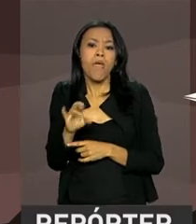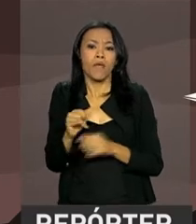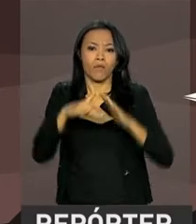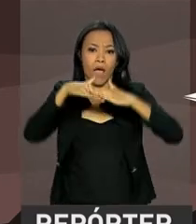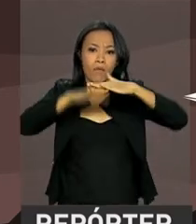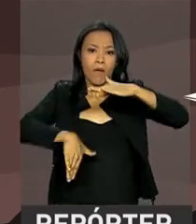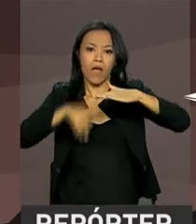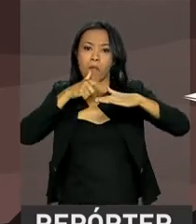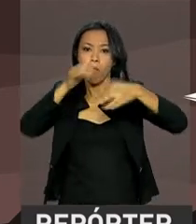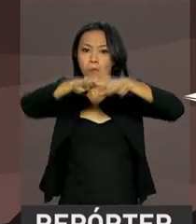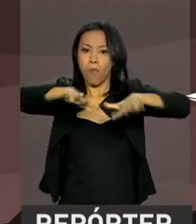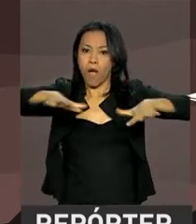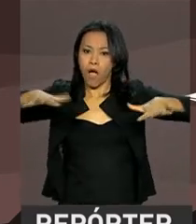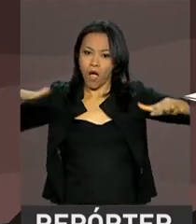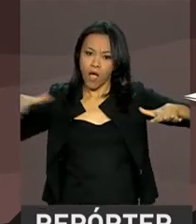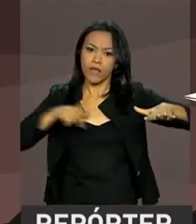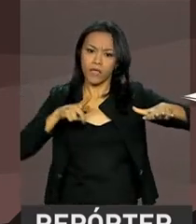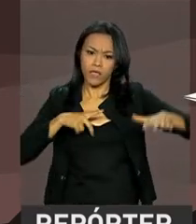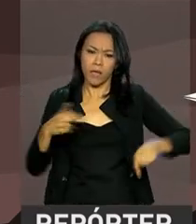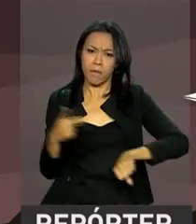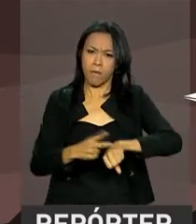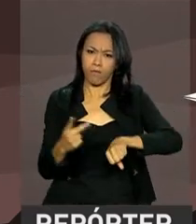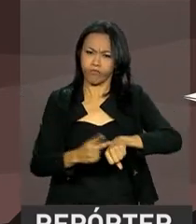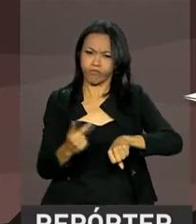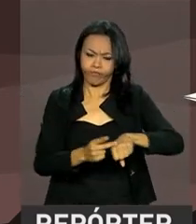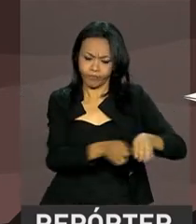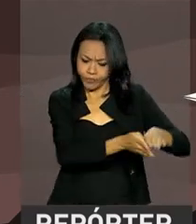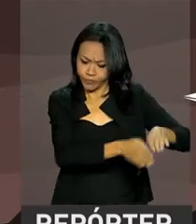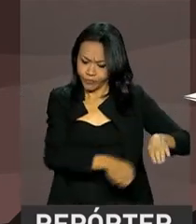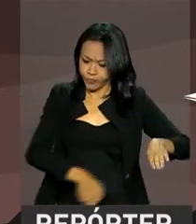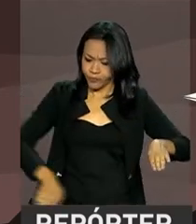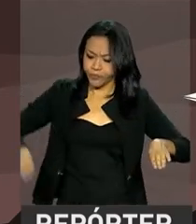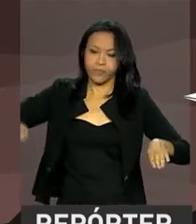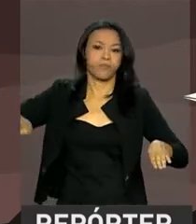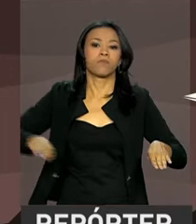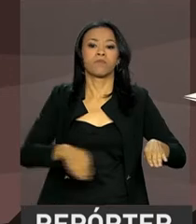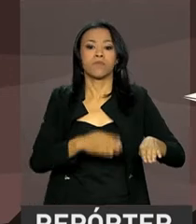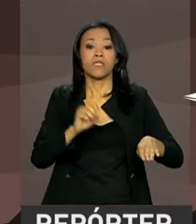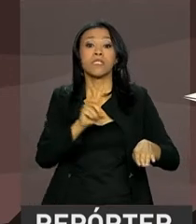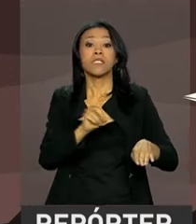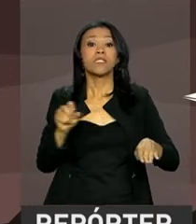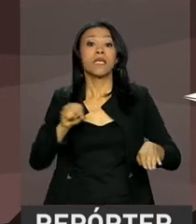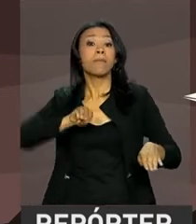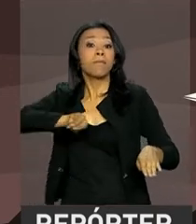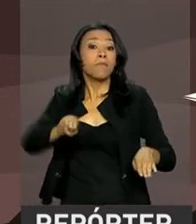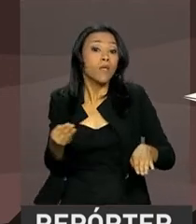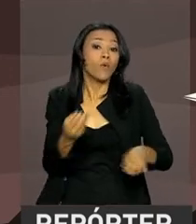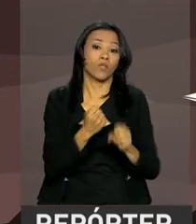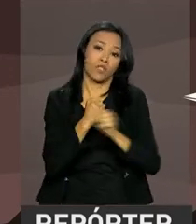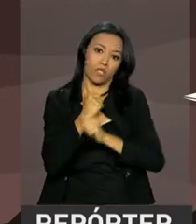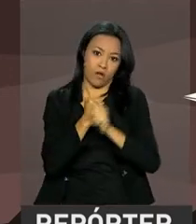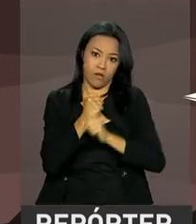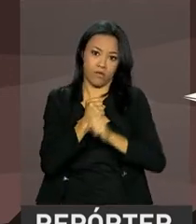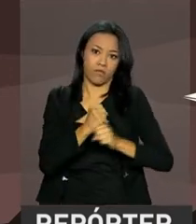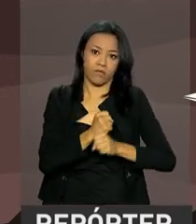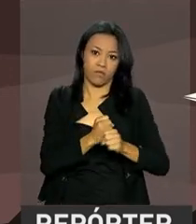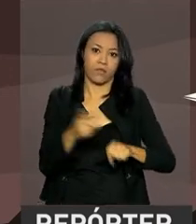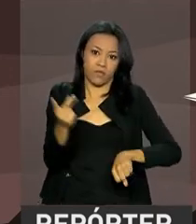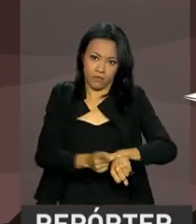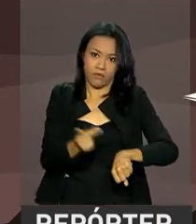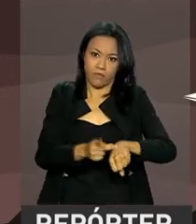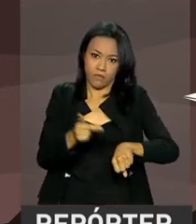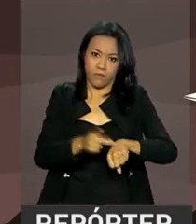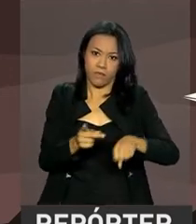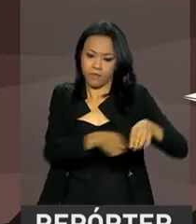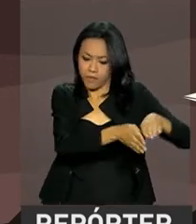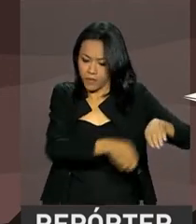mar, e de uma camada de rochas sedimentares formadas há mais de 100 milhões de anos. Em alguns locais, esta